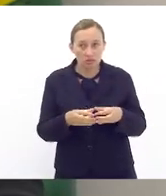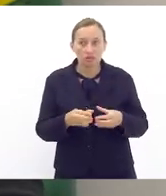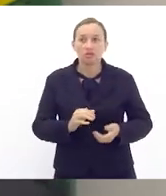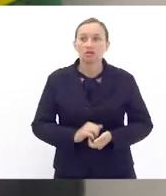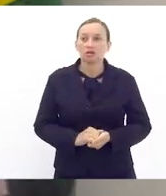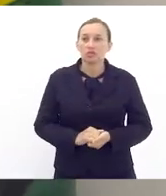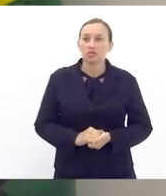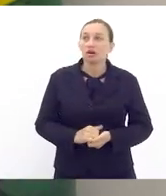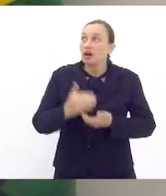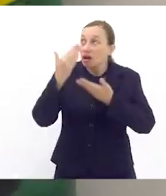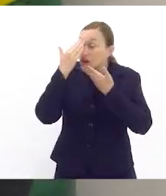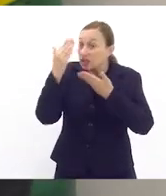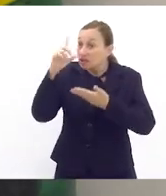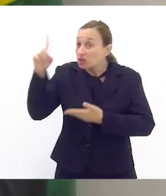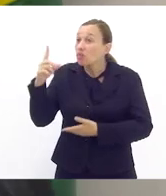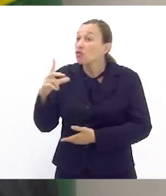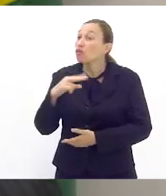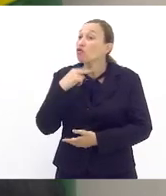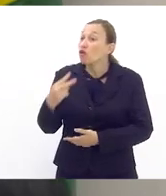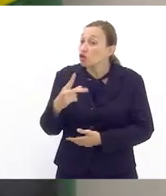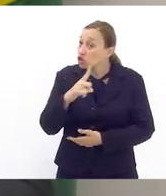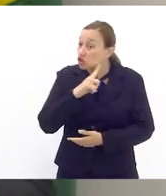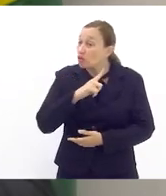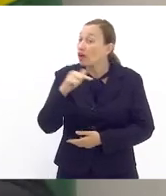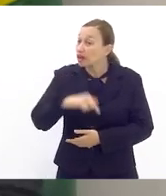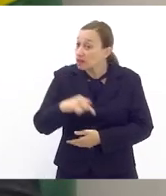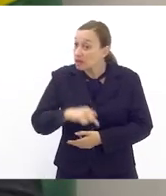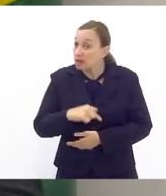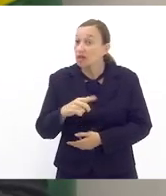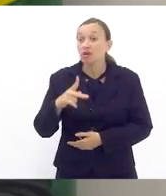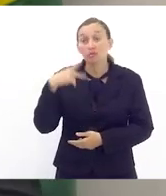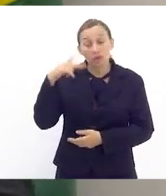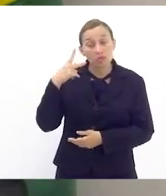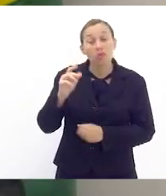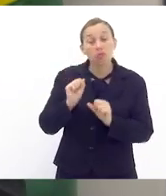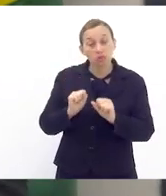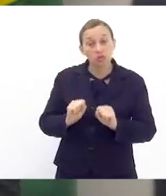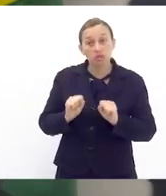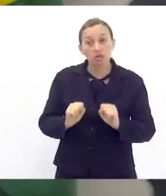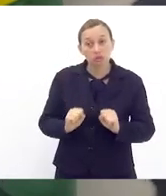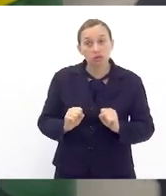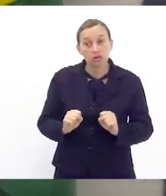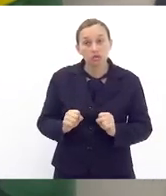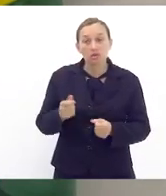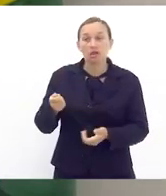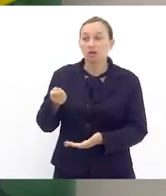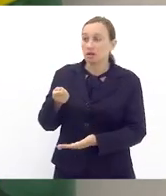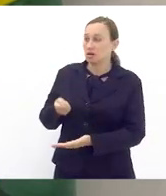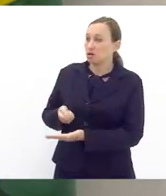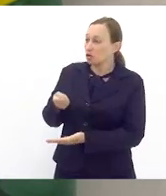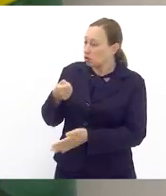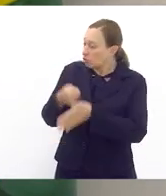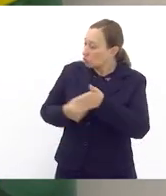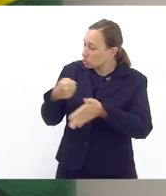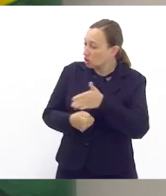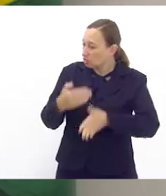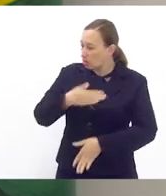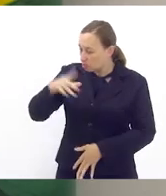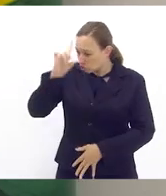Graças a Deus eu tenho voz aqui no Parlamento para poder tá reivindicando essas